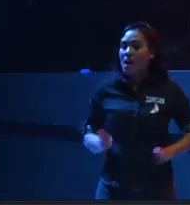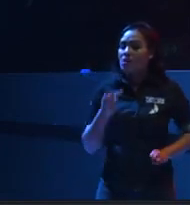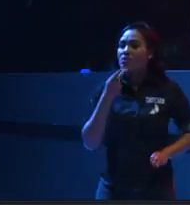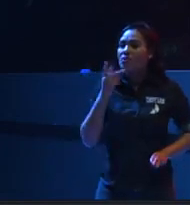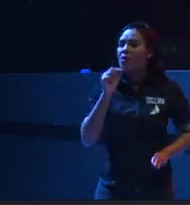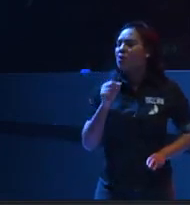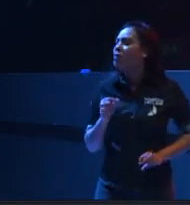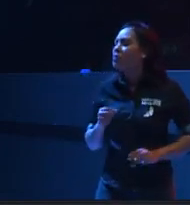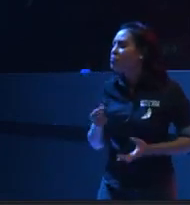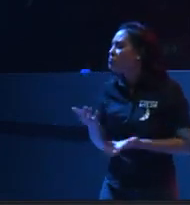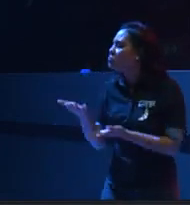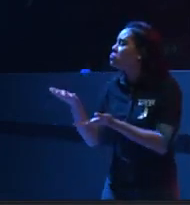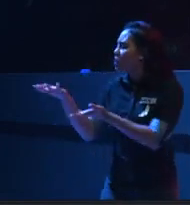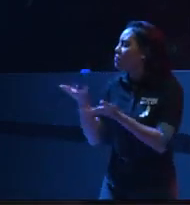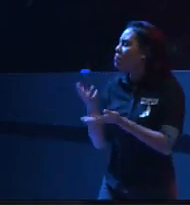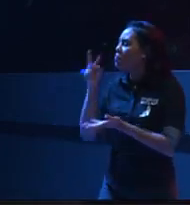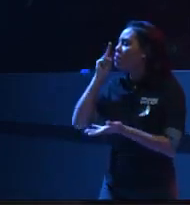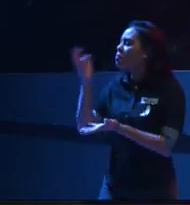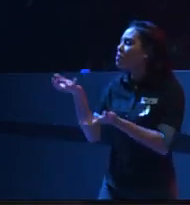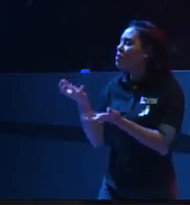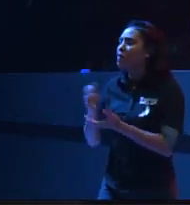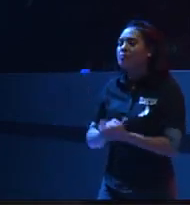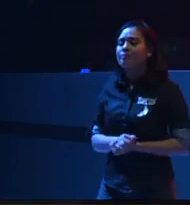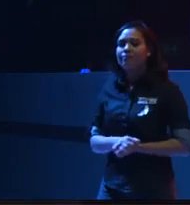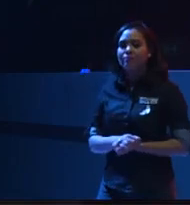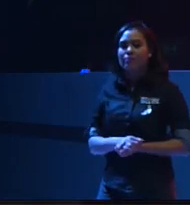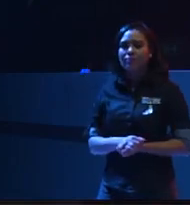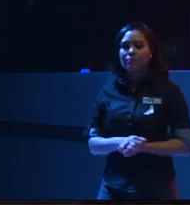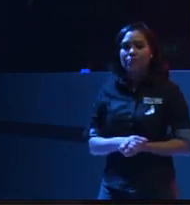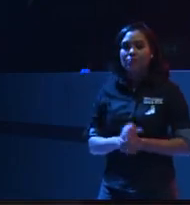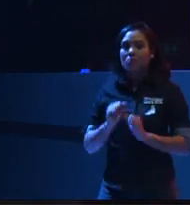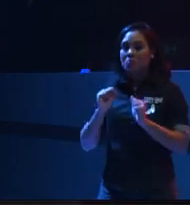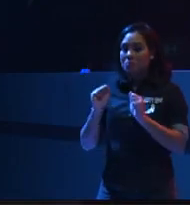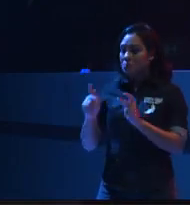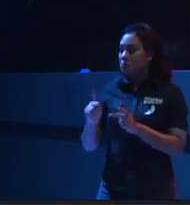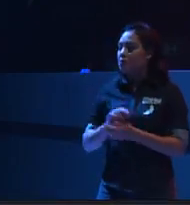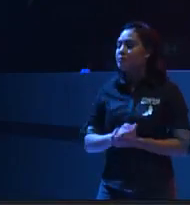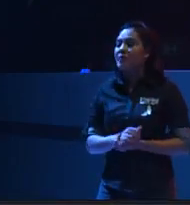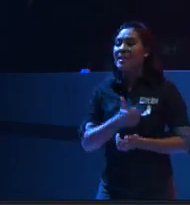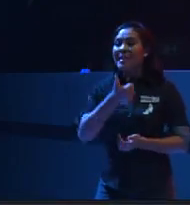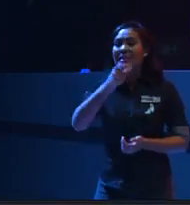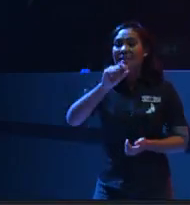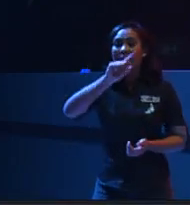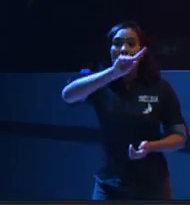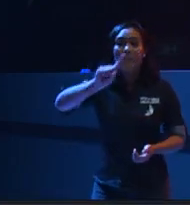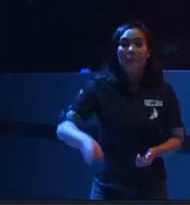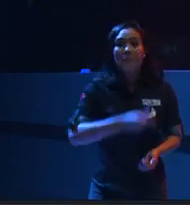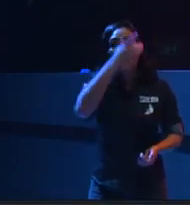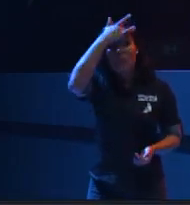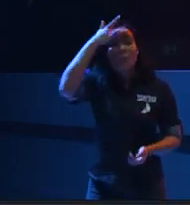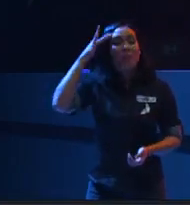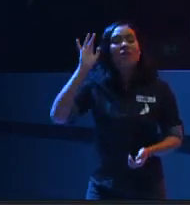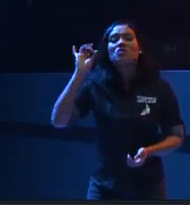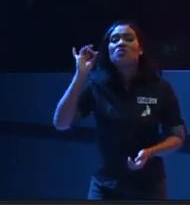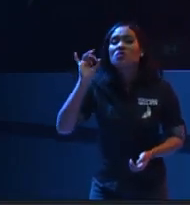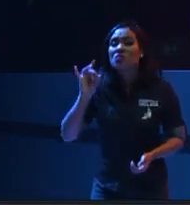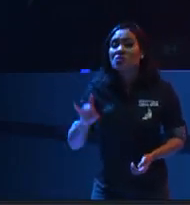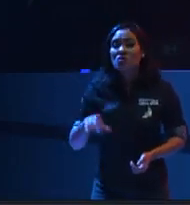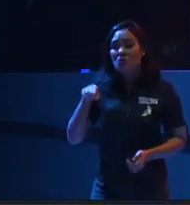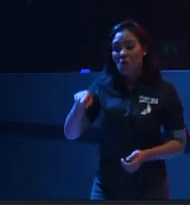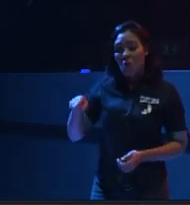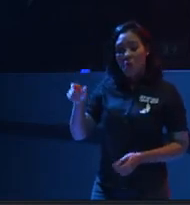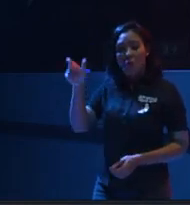no que tinha Oi gente vai e volta funciona no meio de 10 mil pessoas só tem um menino com cinco pães e dois